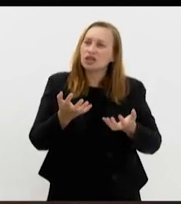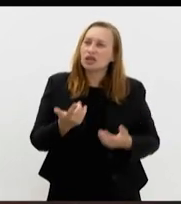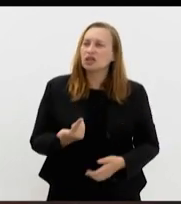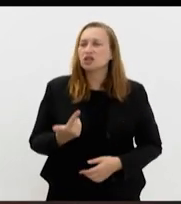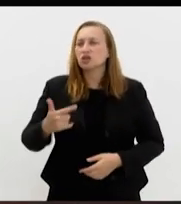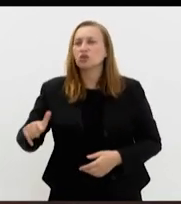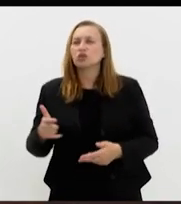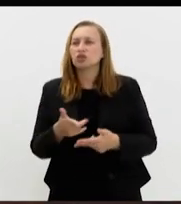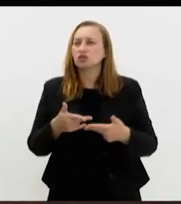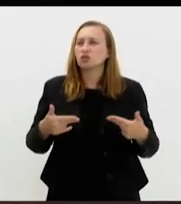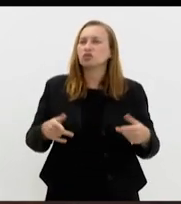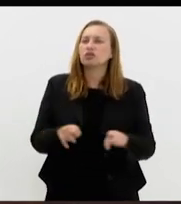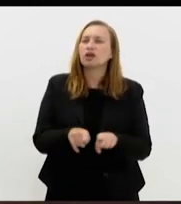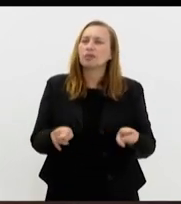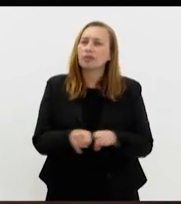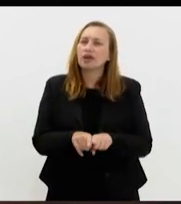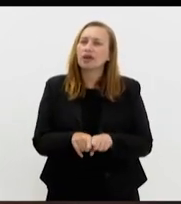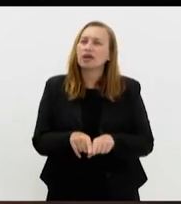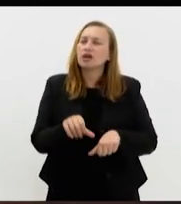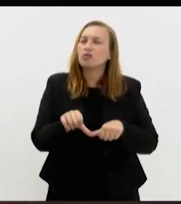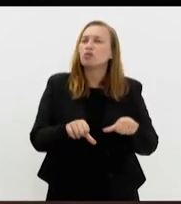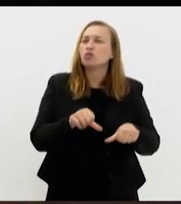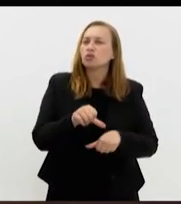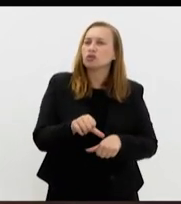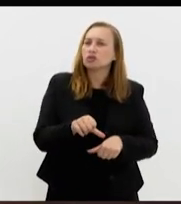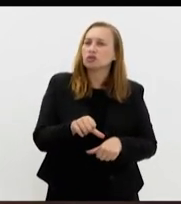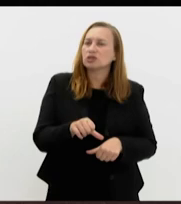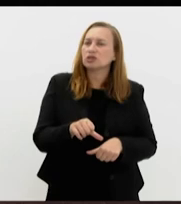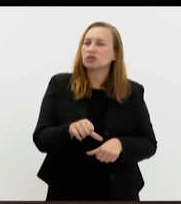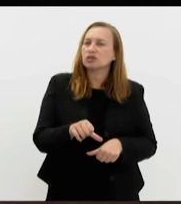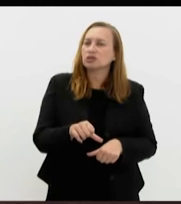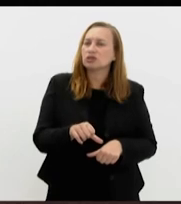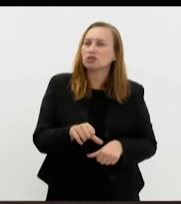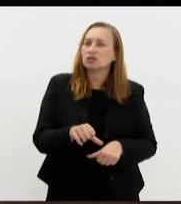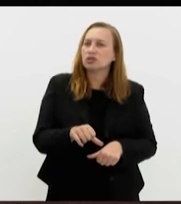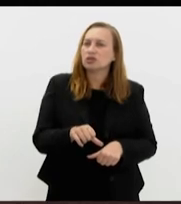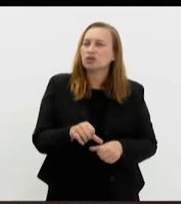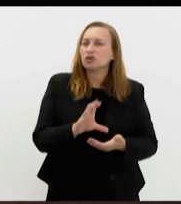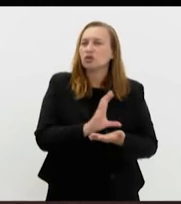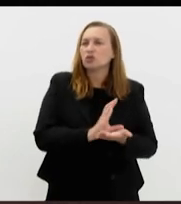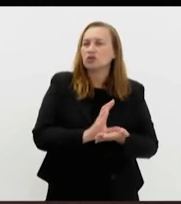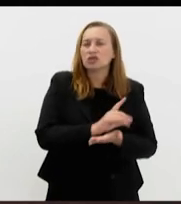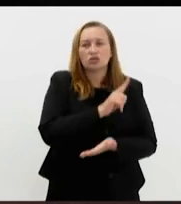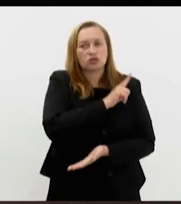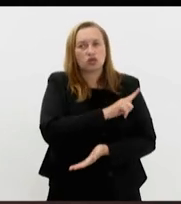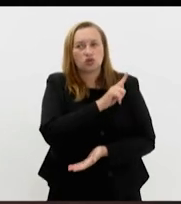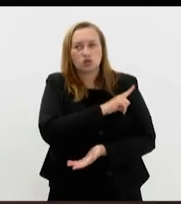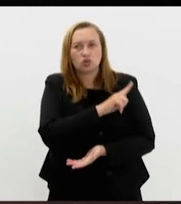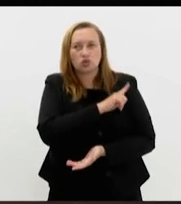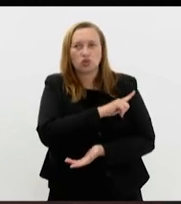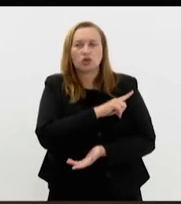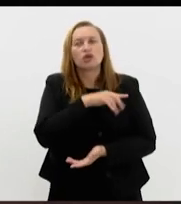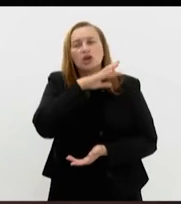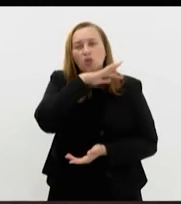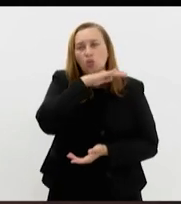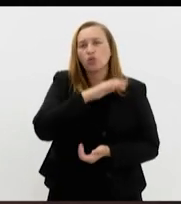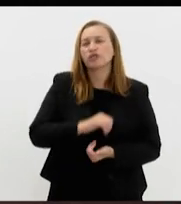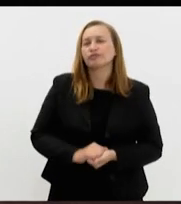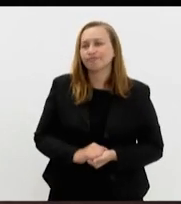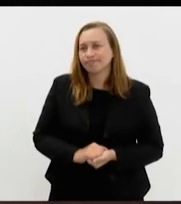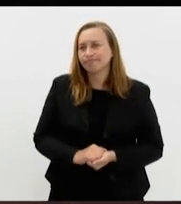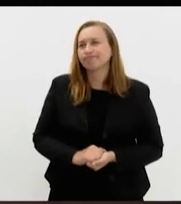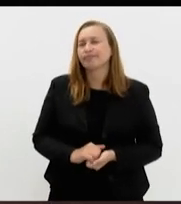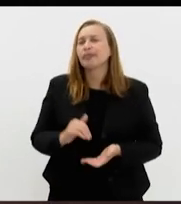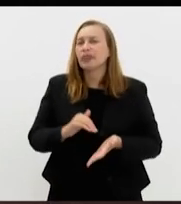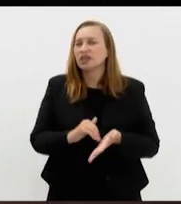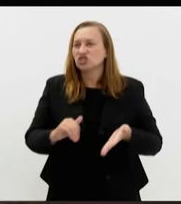outras coisas, também alterar a composição do conselho gestor. Isso é muito ruim.